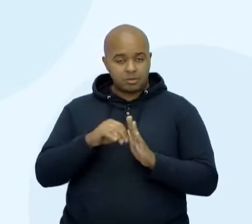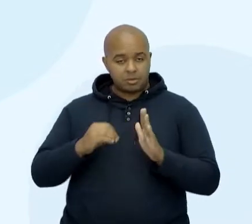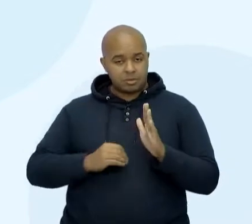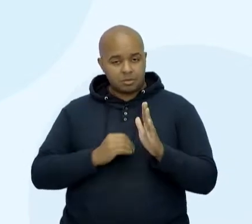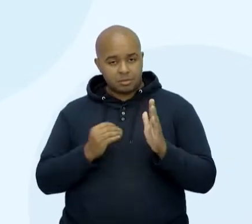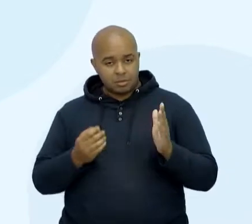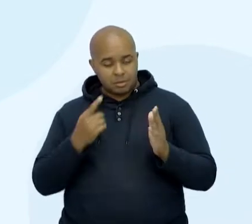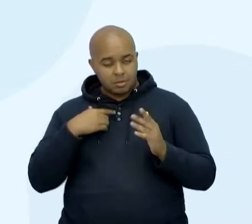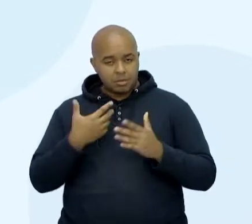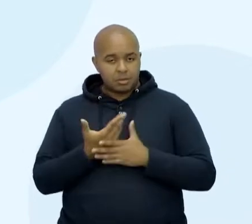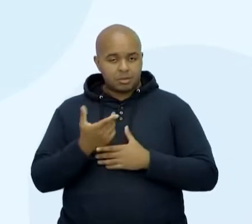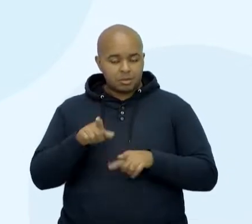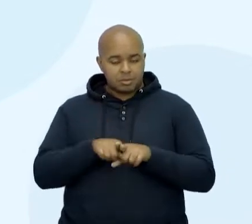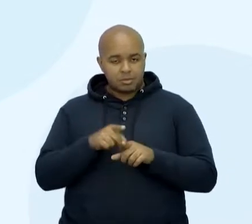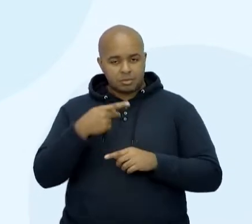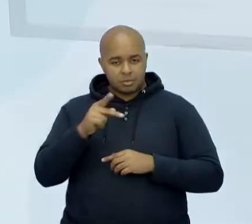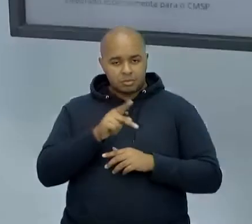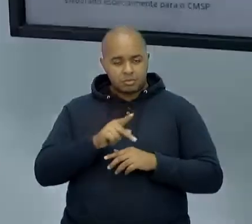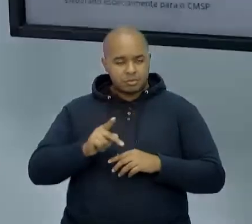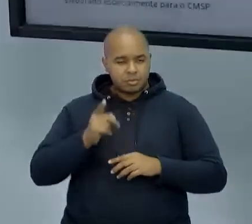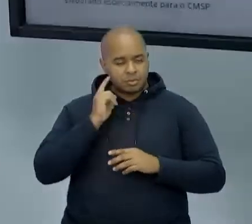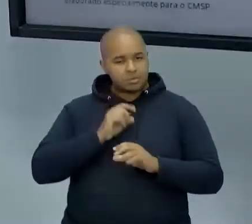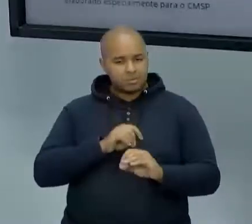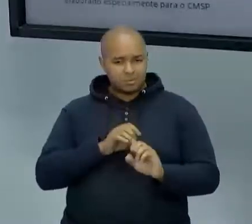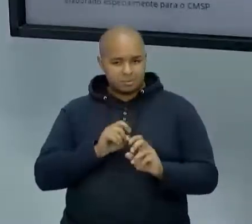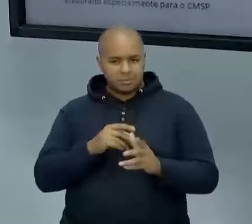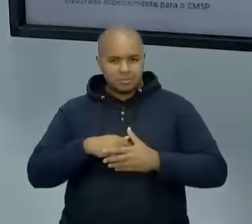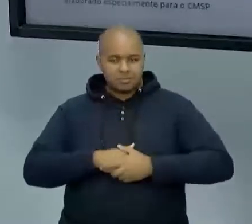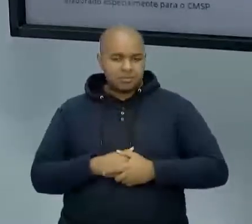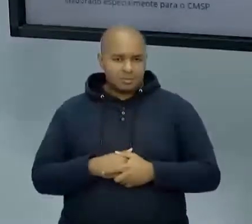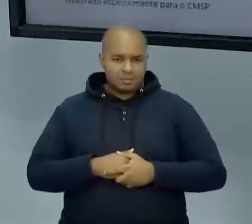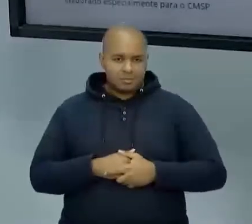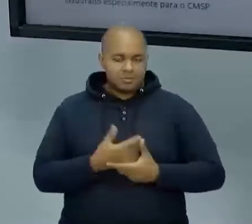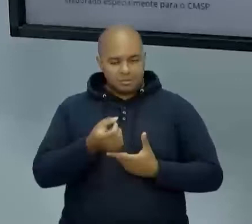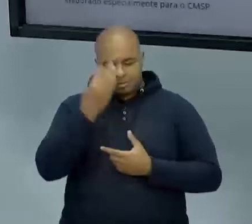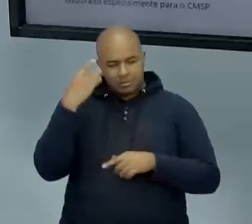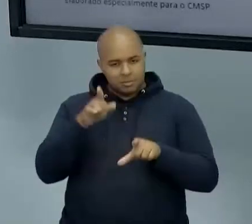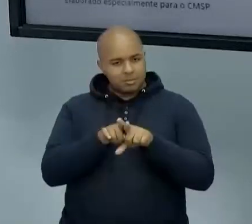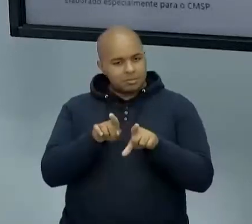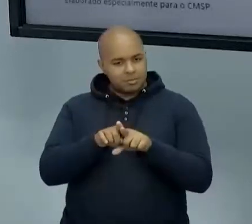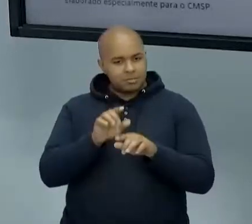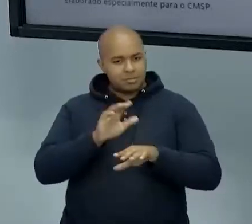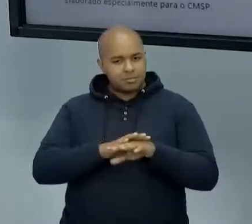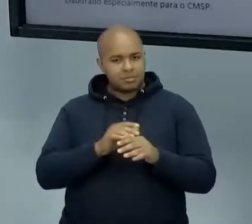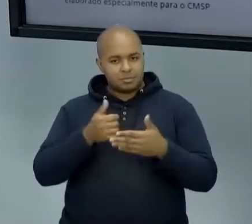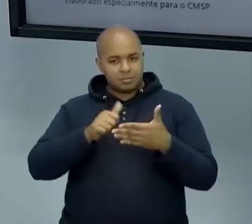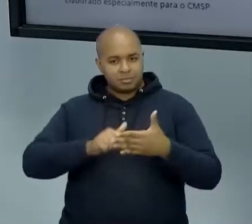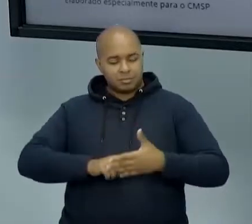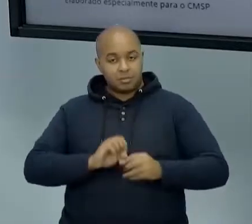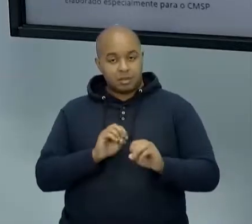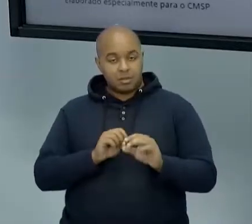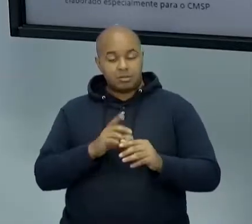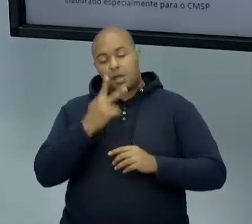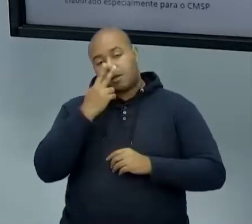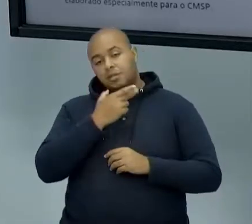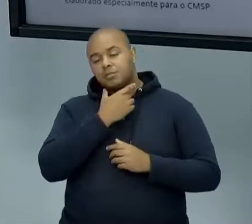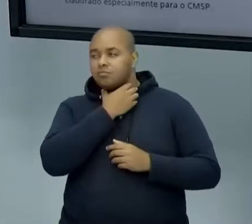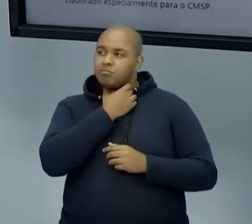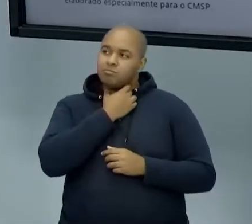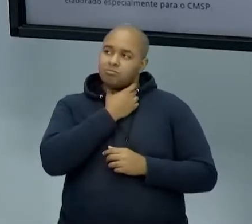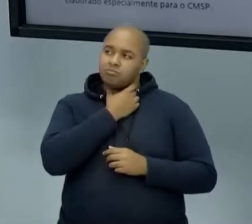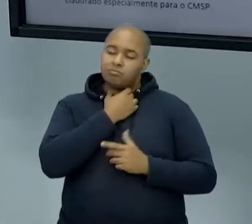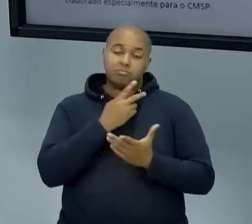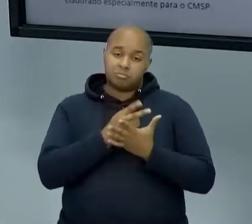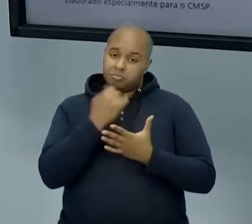e do seu professor na sala de aula, tá? E não esquece aí de fazer a nossa avaliação da aula, tá? É sempre